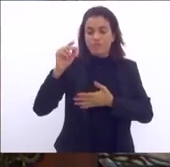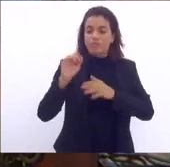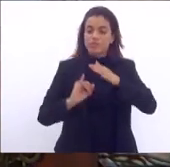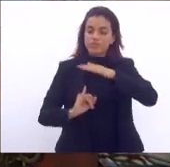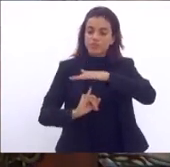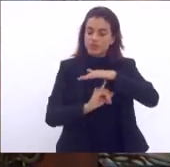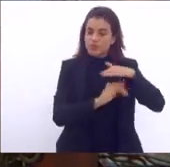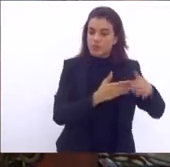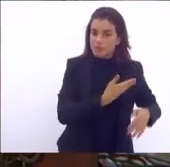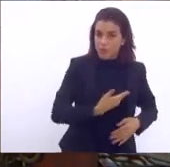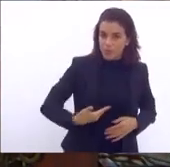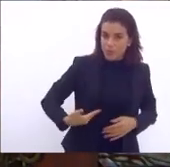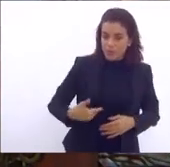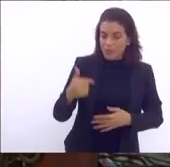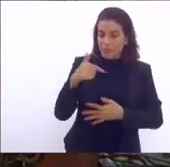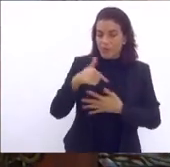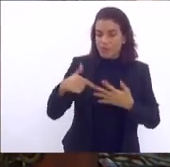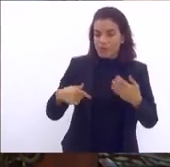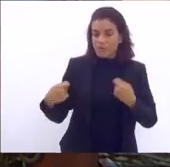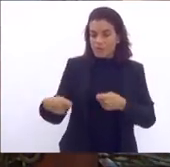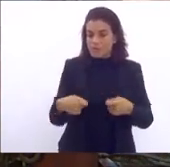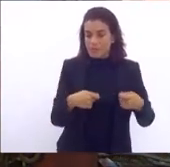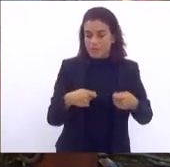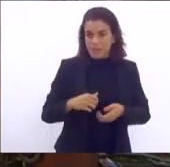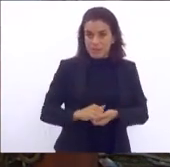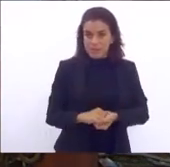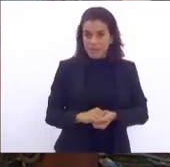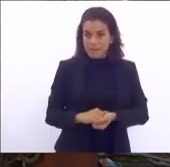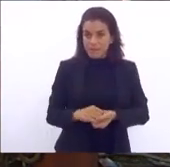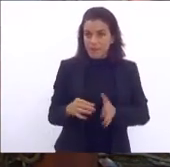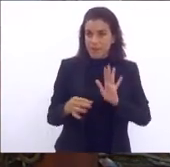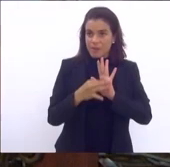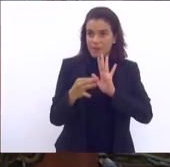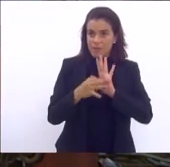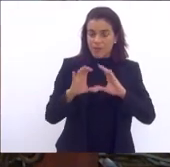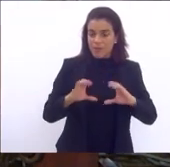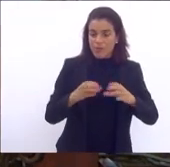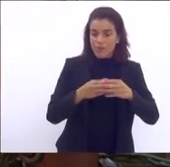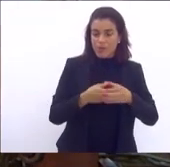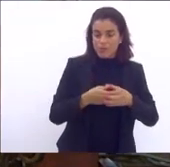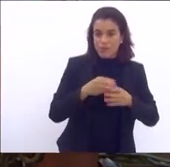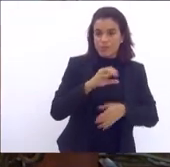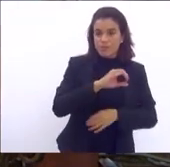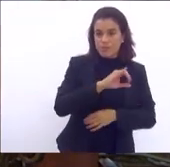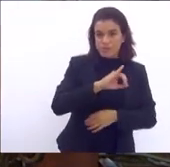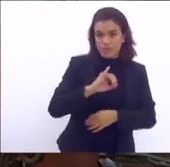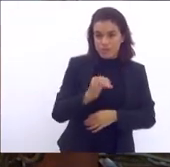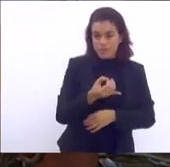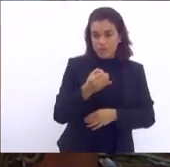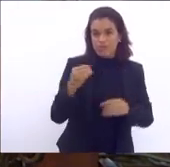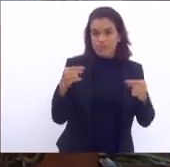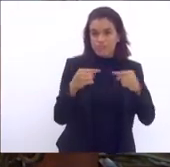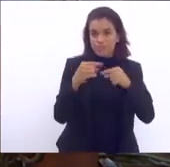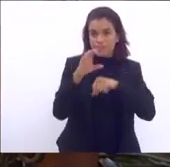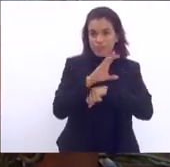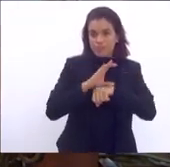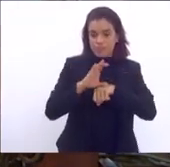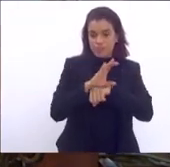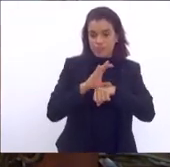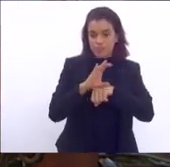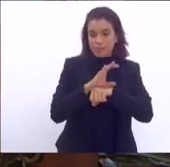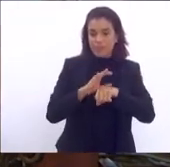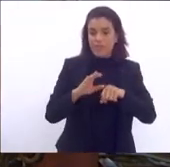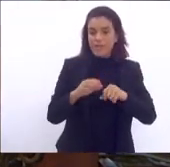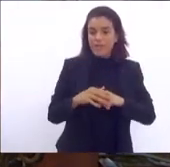outras providências. Pareceres das comissões de Constituição e Justiça pela Constitucionalidade, de Educação favorável com